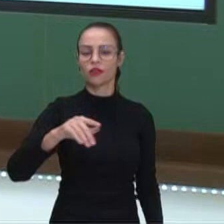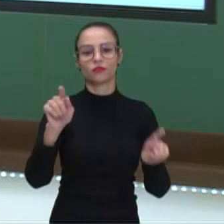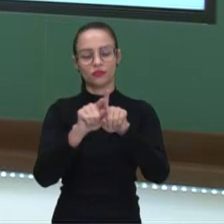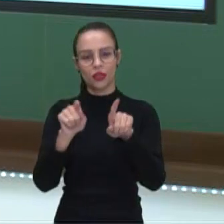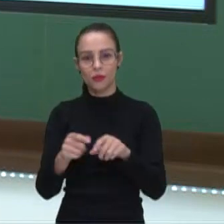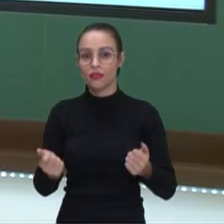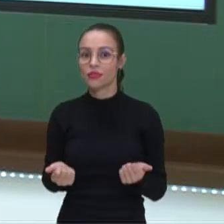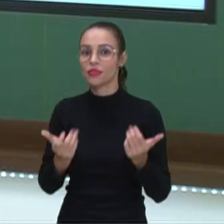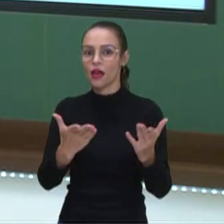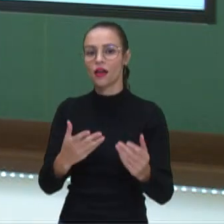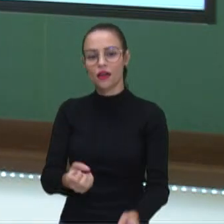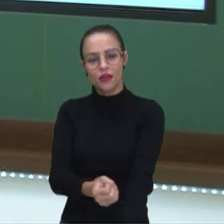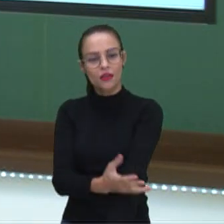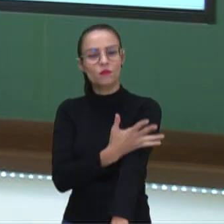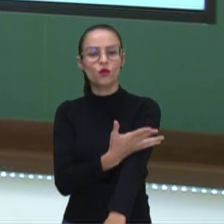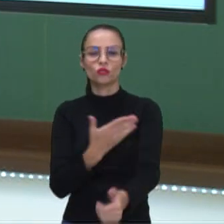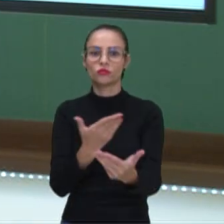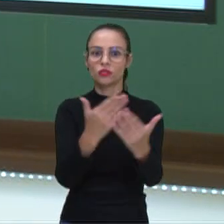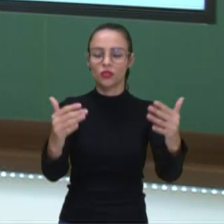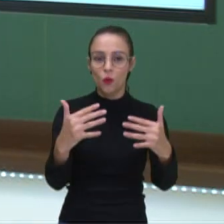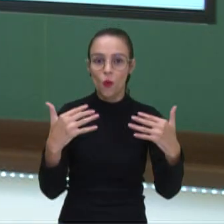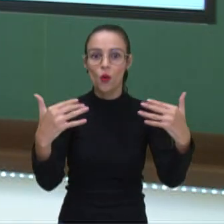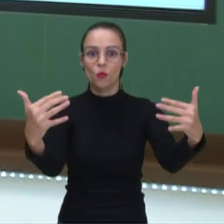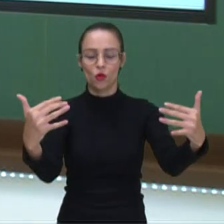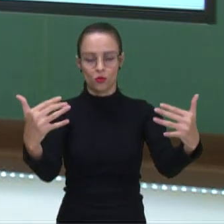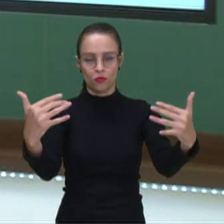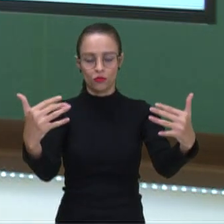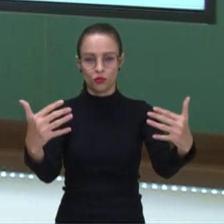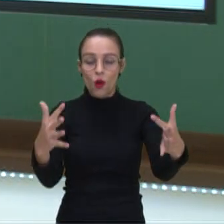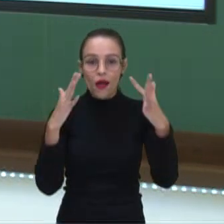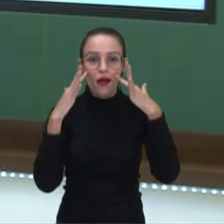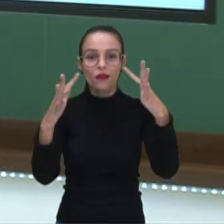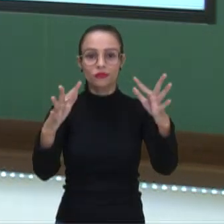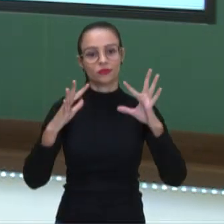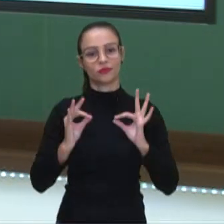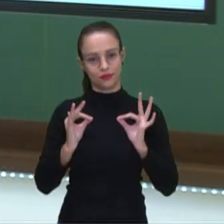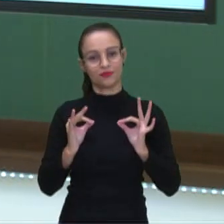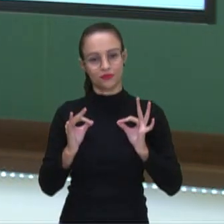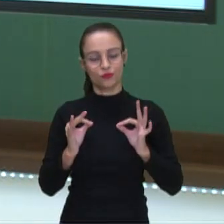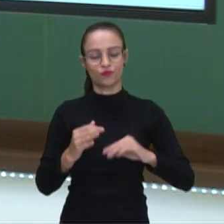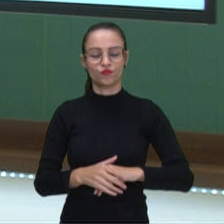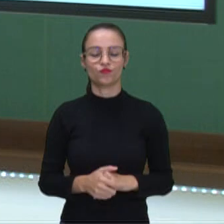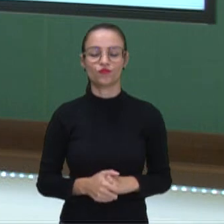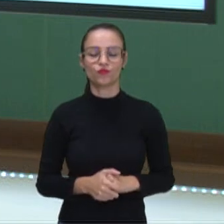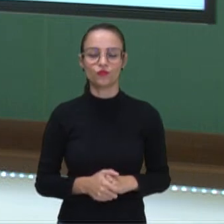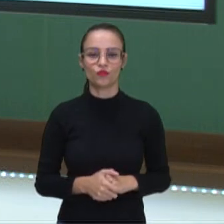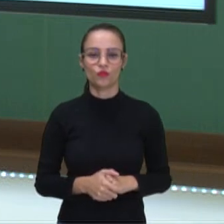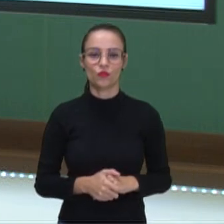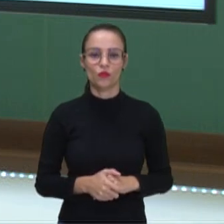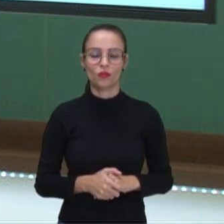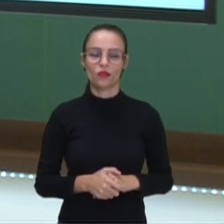essa emoção, né? Chamar a atenção do público para aquilo que é mais importante da nossa história. Entre as